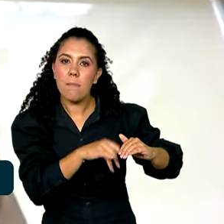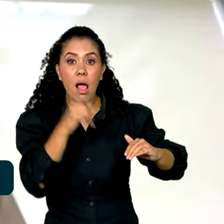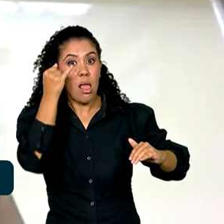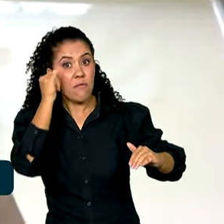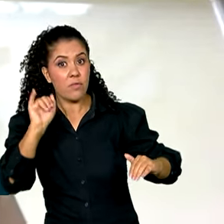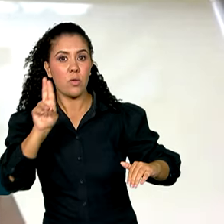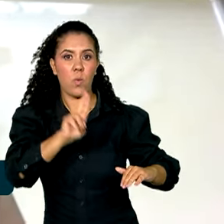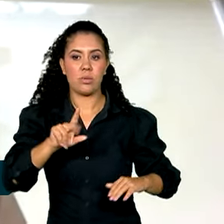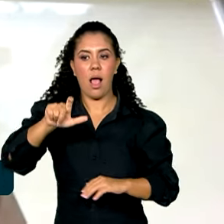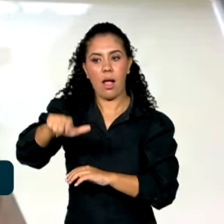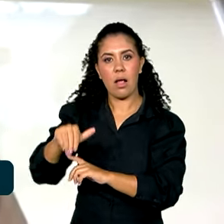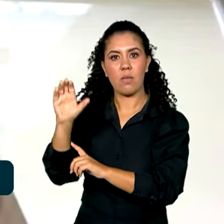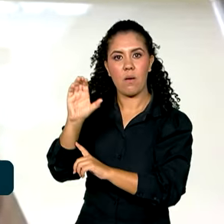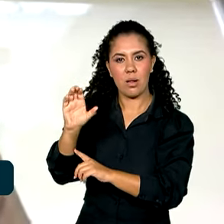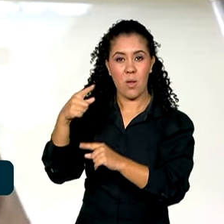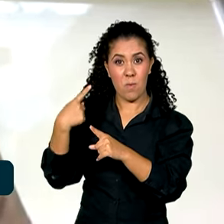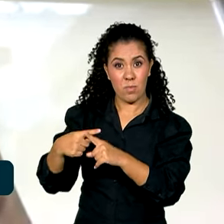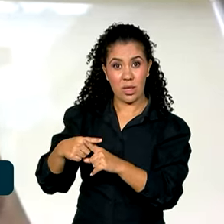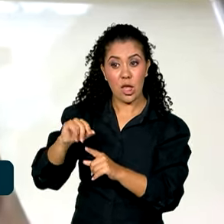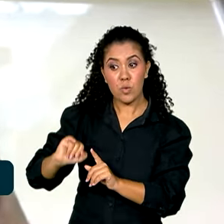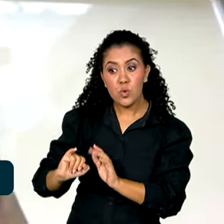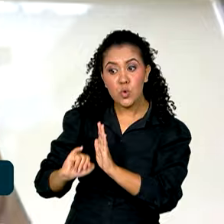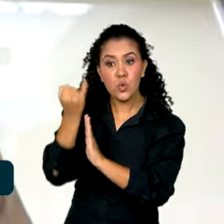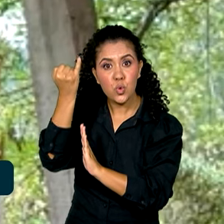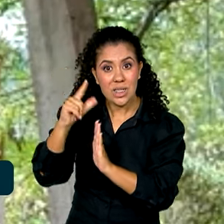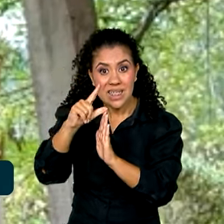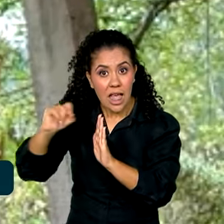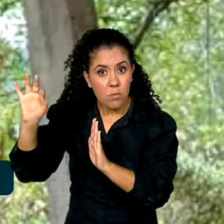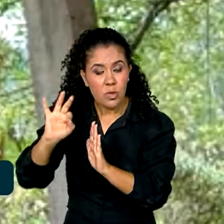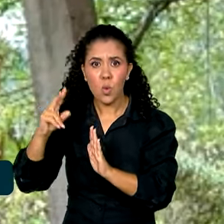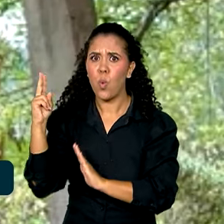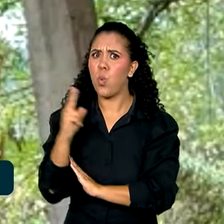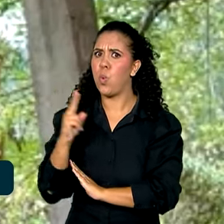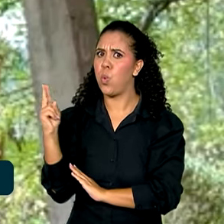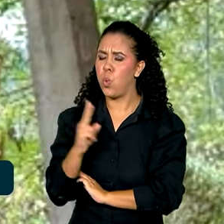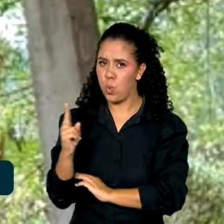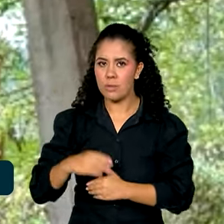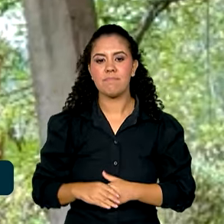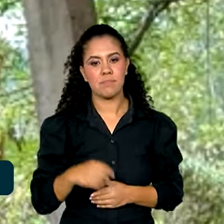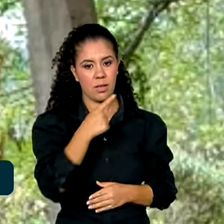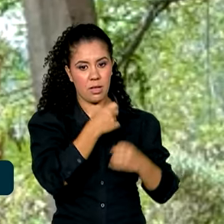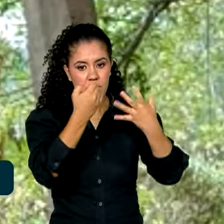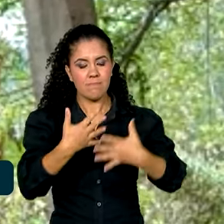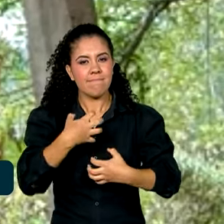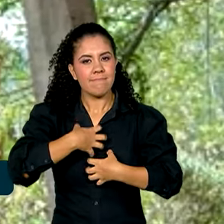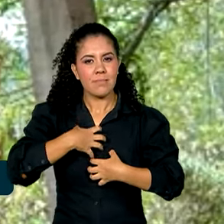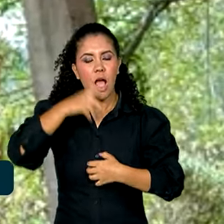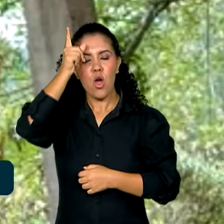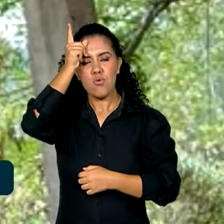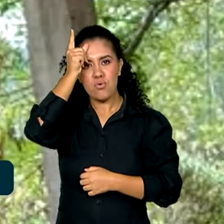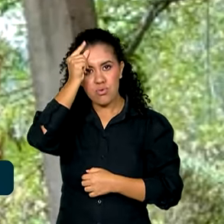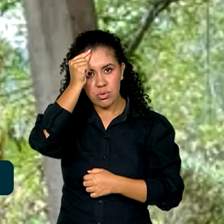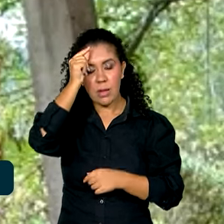cartão Porque mesmo um juro de 100% é um juro altíssimo apesar de se sentir aliviado com a notícia da limitação dos juros